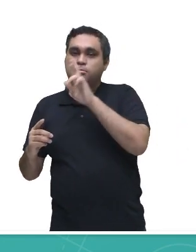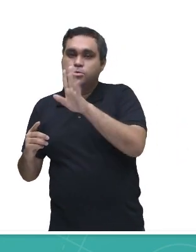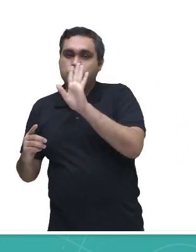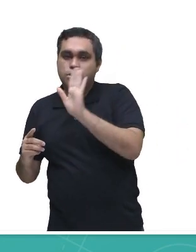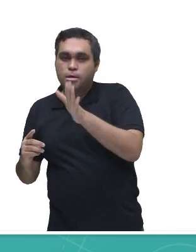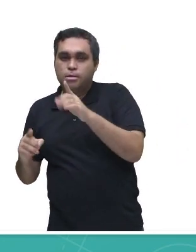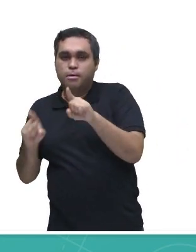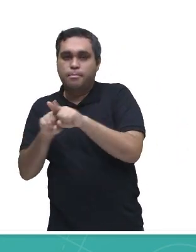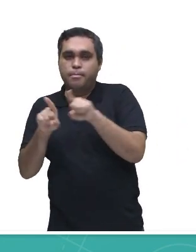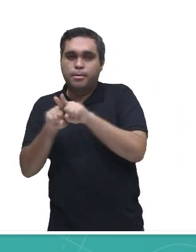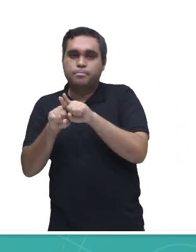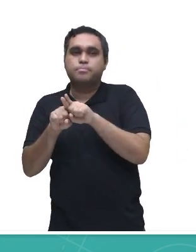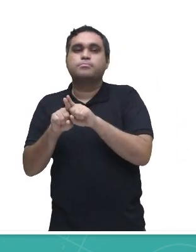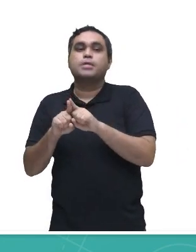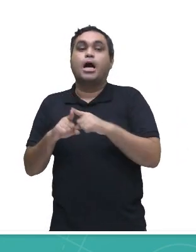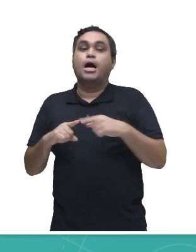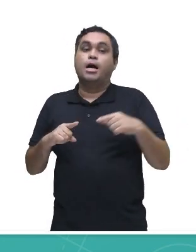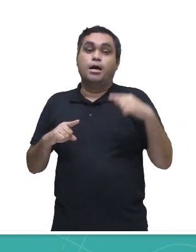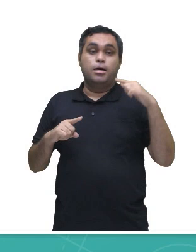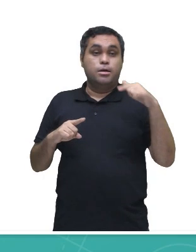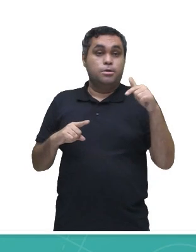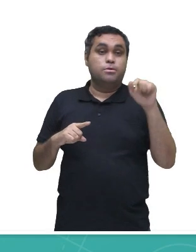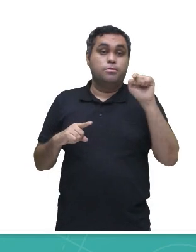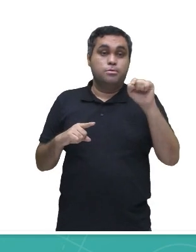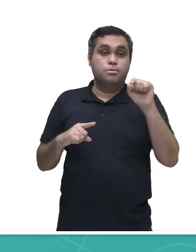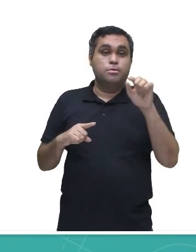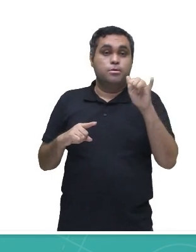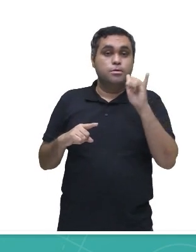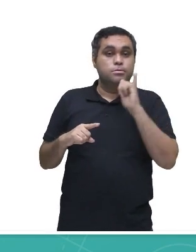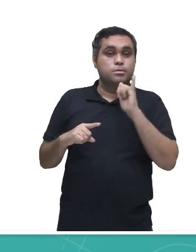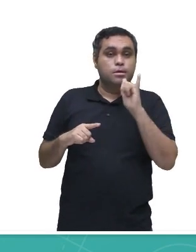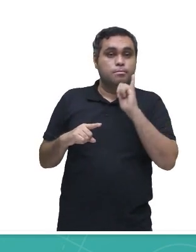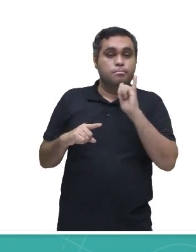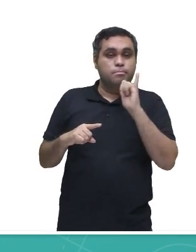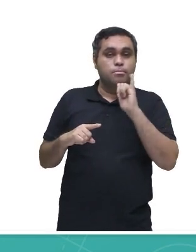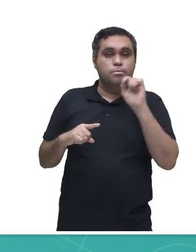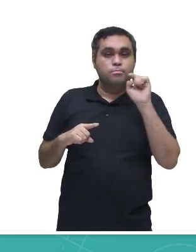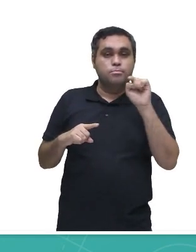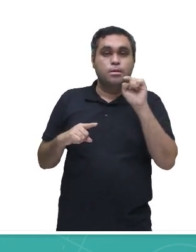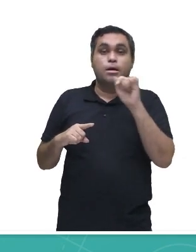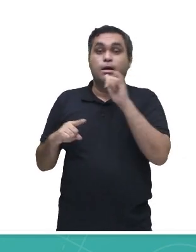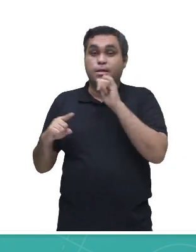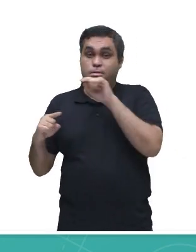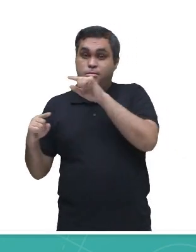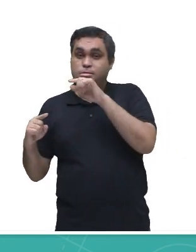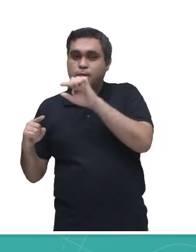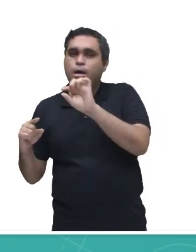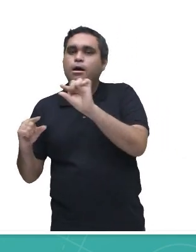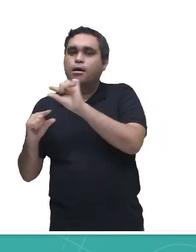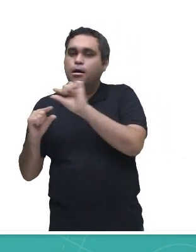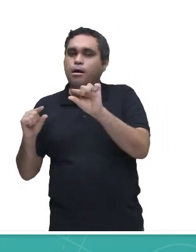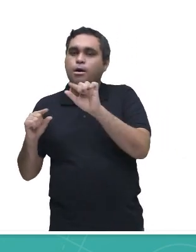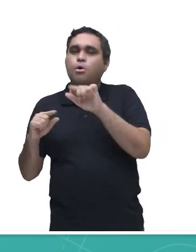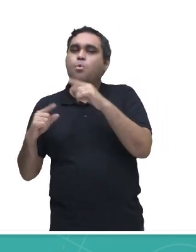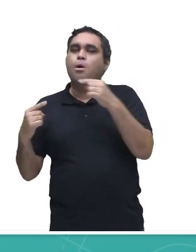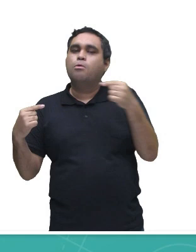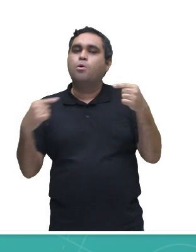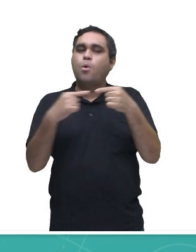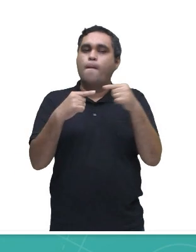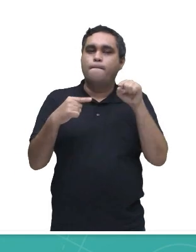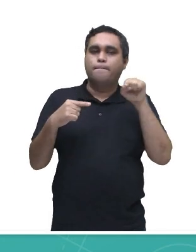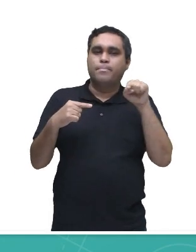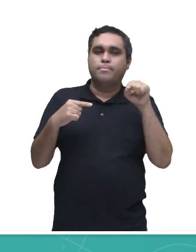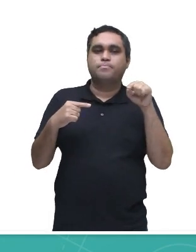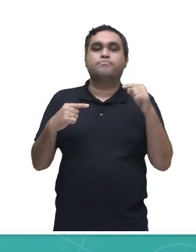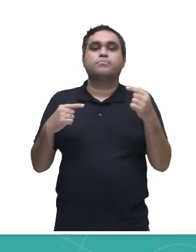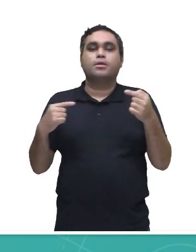que se trata? Aí você vai colocar aí no número 1. De que se trata isso? O terceiro, a mesma coisa. No